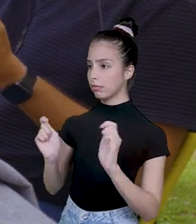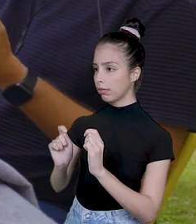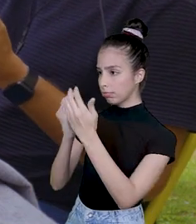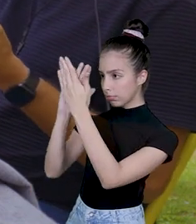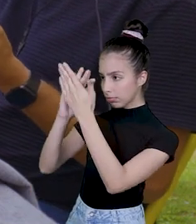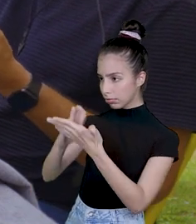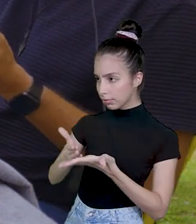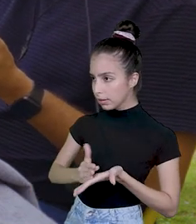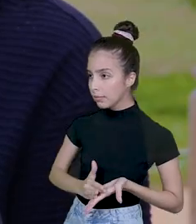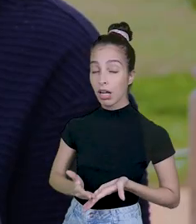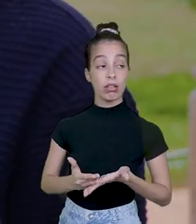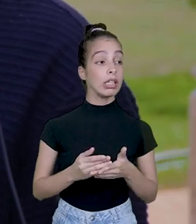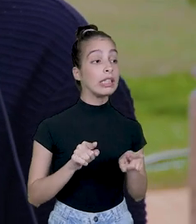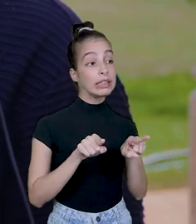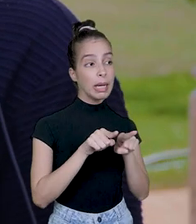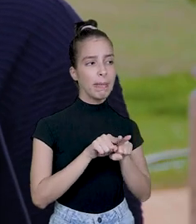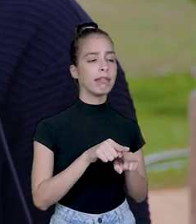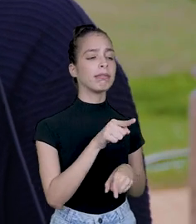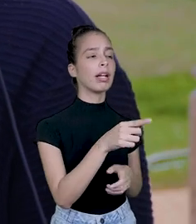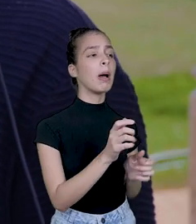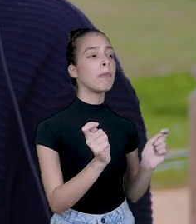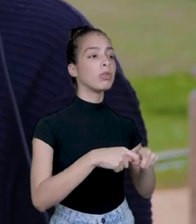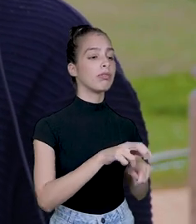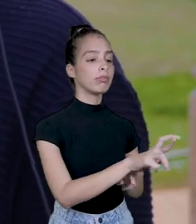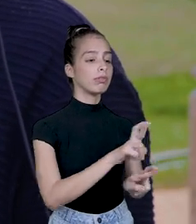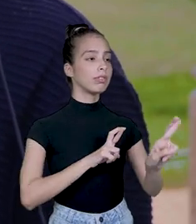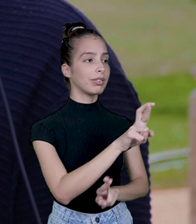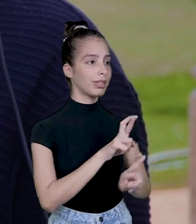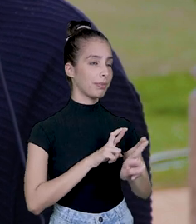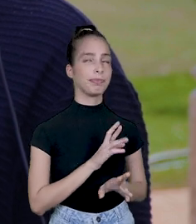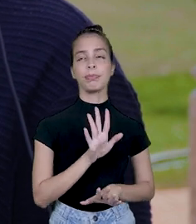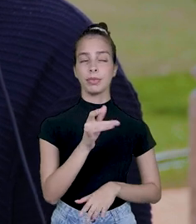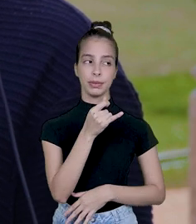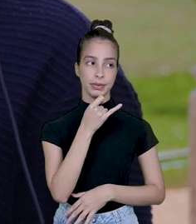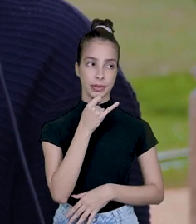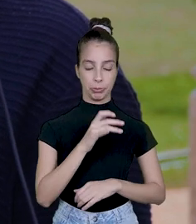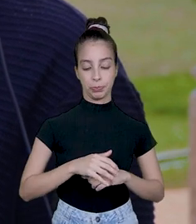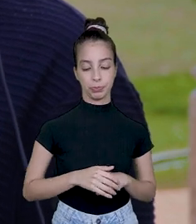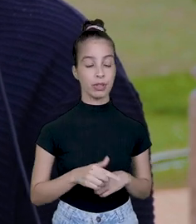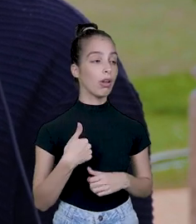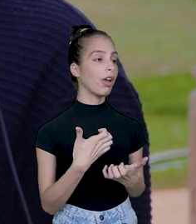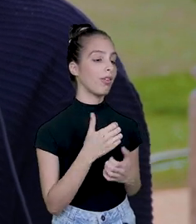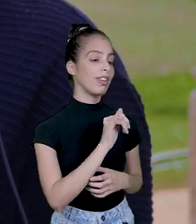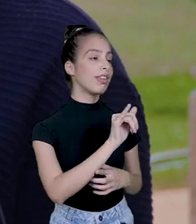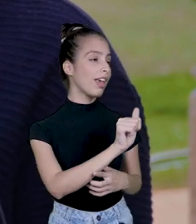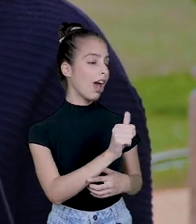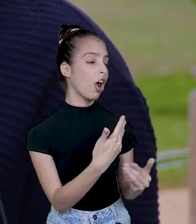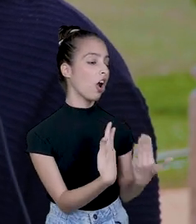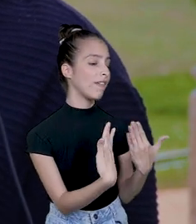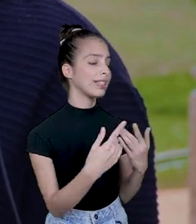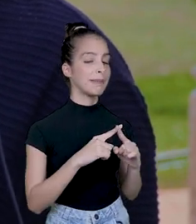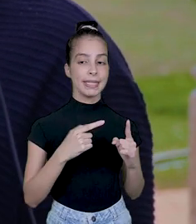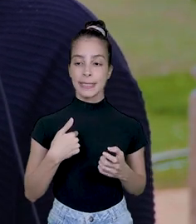prever o que uma pessoa quer dizer então vamos supor que eh eu quero conversar com a inteligência artificial mas eu não sei bem